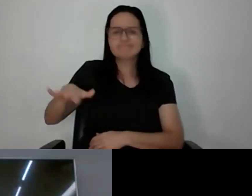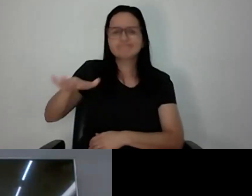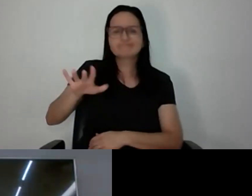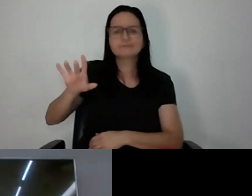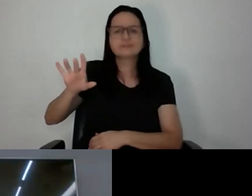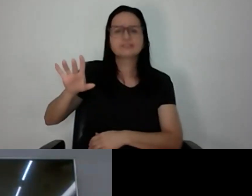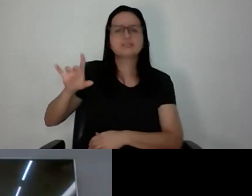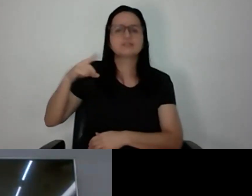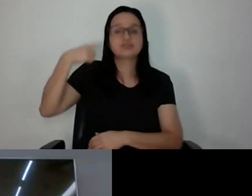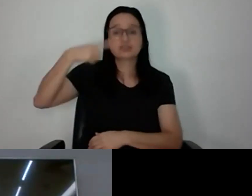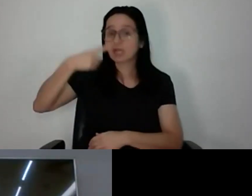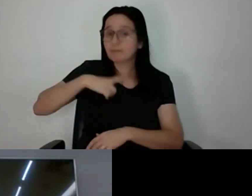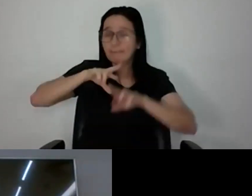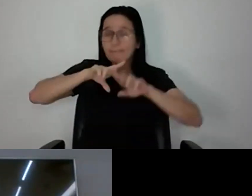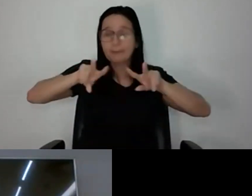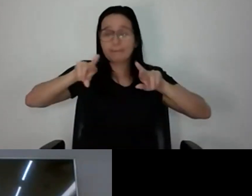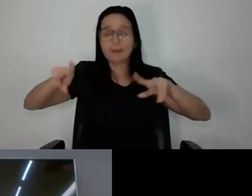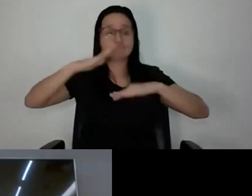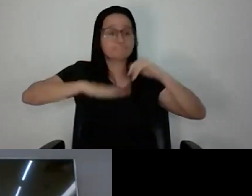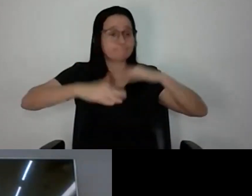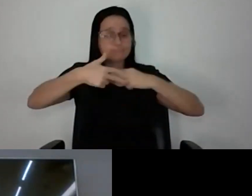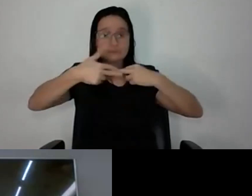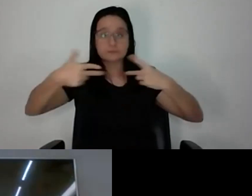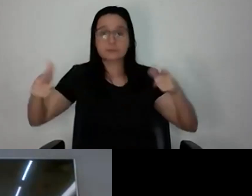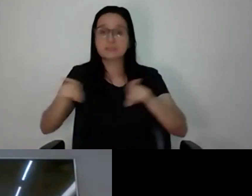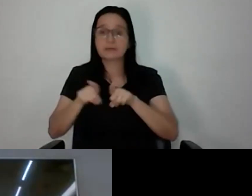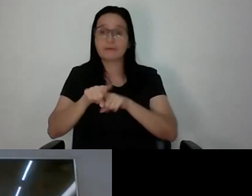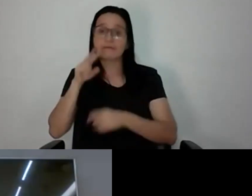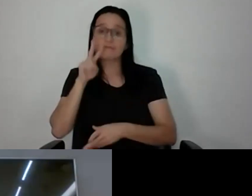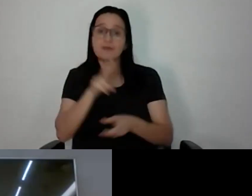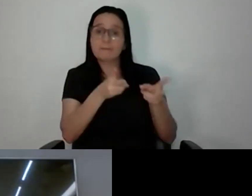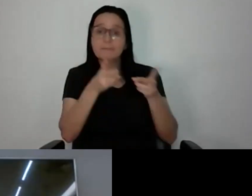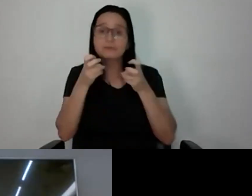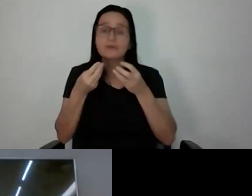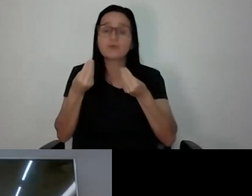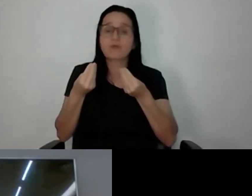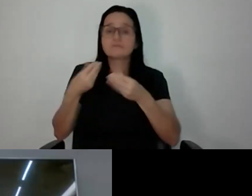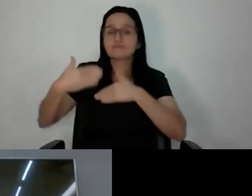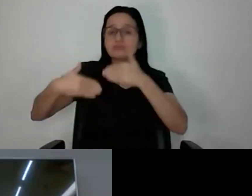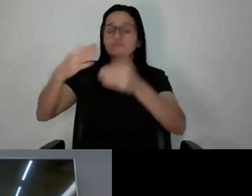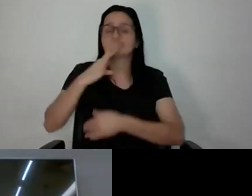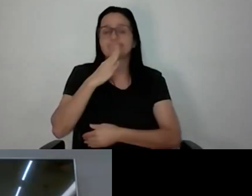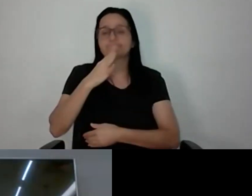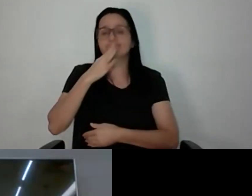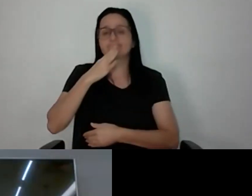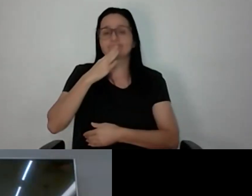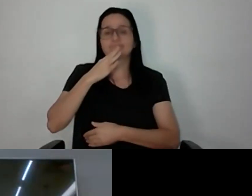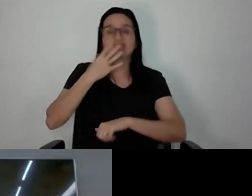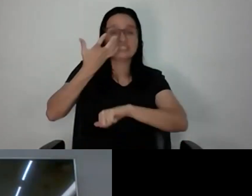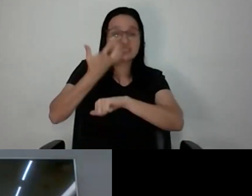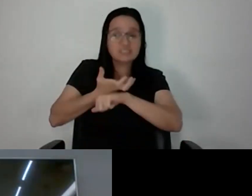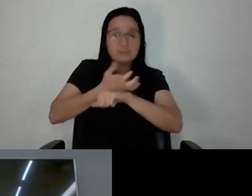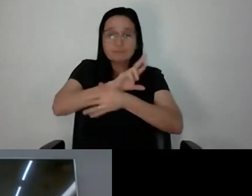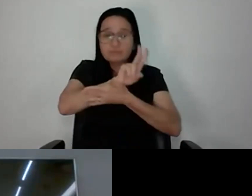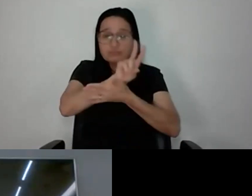mercados, olhe para outros ramos de conhecimento. Porque quando a gente fala multidisciplinaridade, a gente não está falando só de que você tem